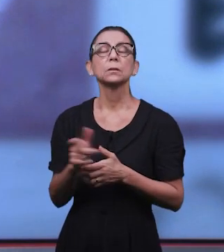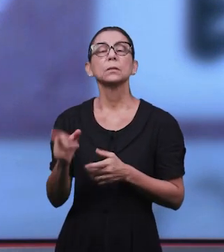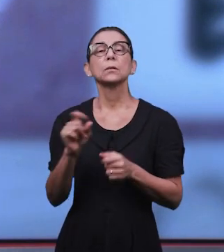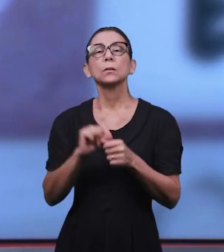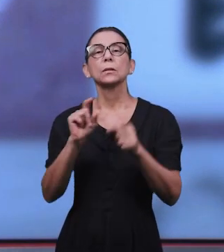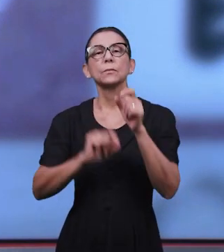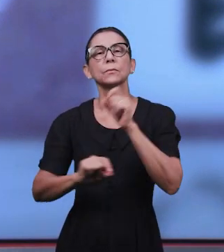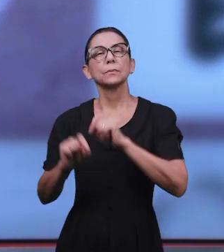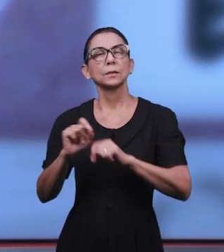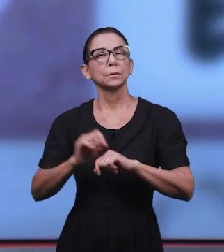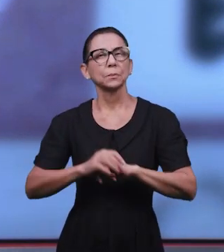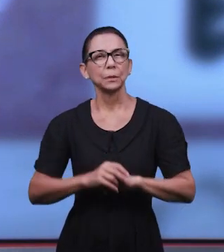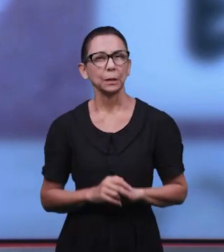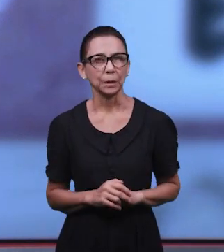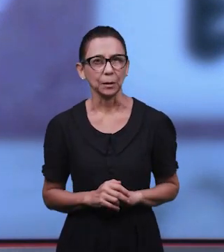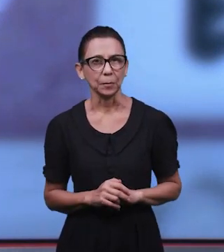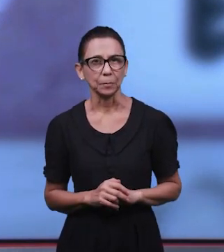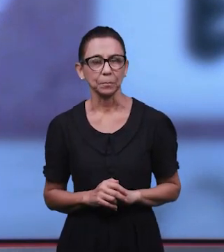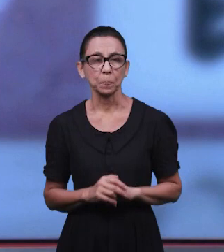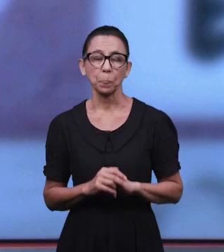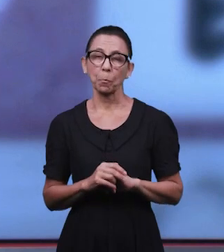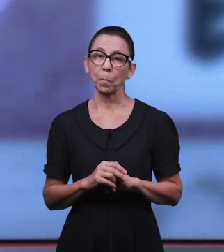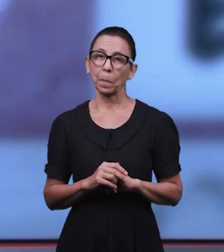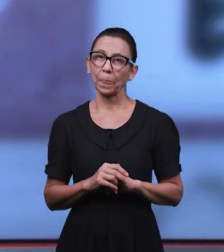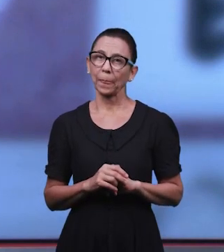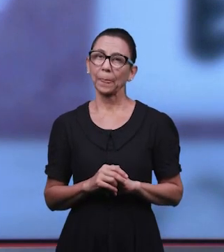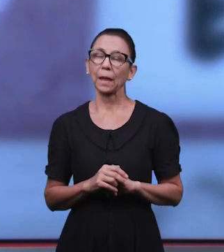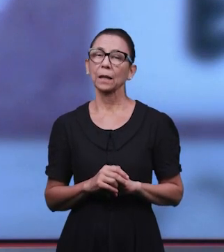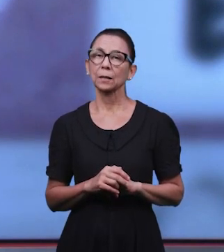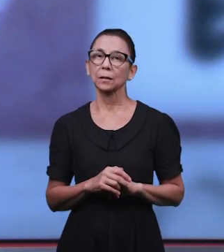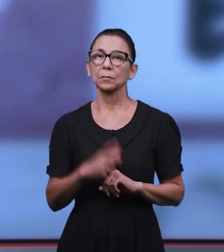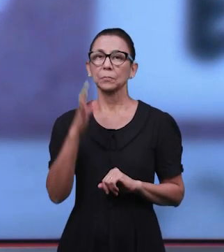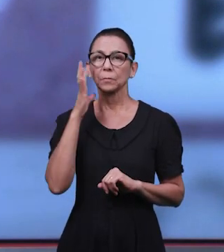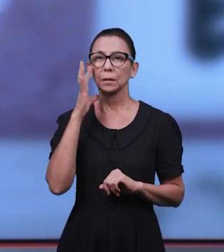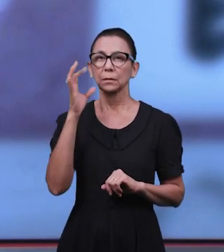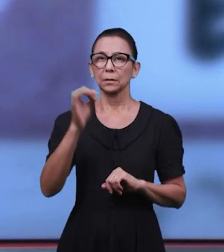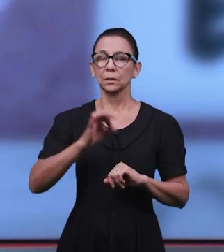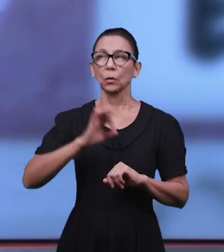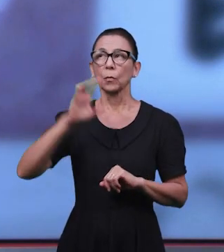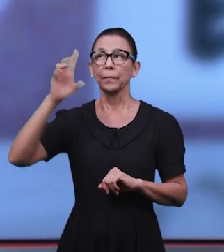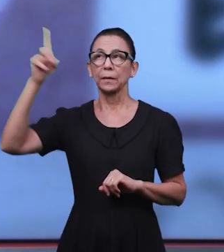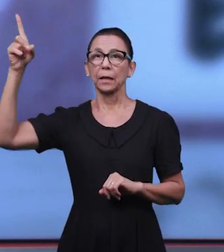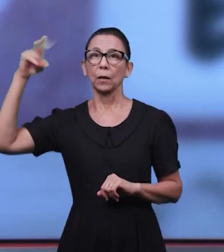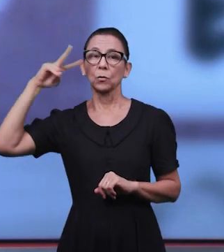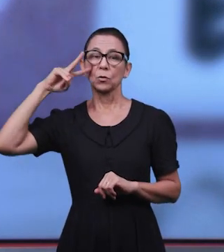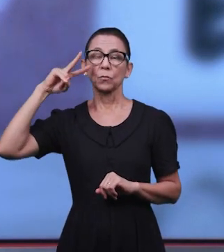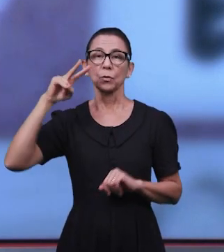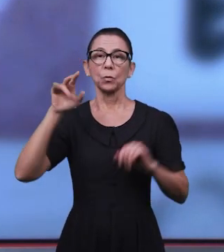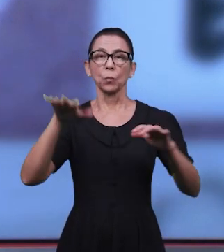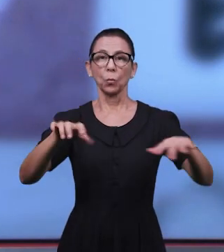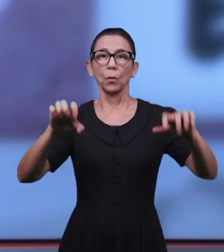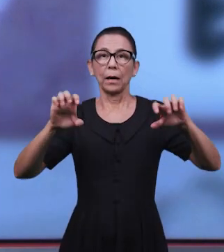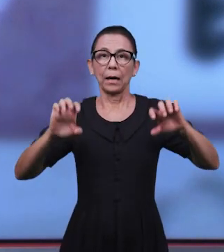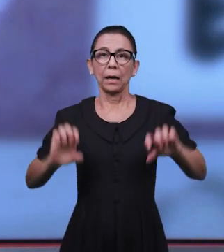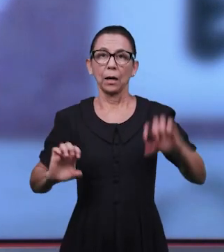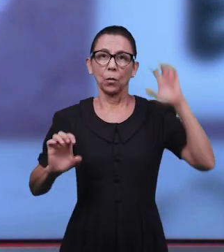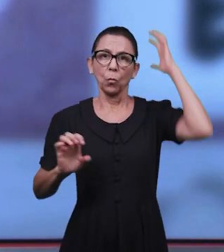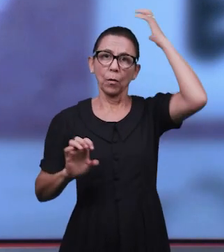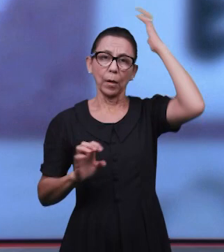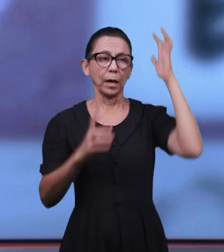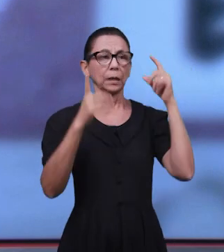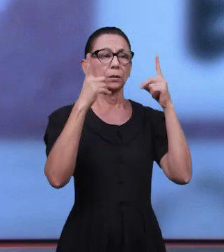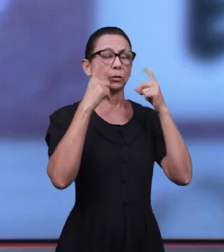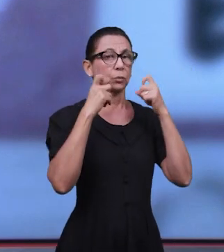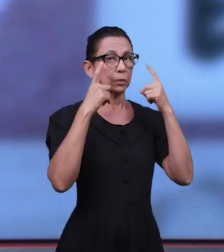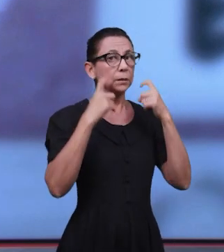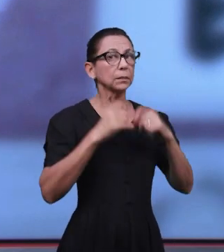Naquele momento, assim como o Senhor parou a eternidade para ouvir Ezequias e acolhemos, o Senhor